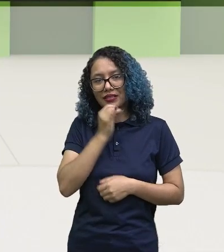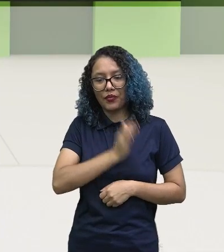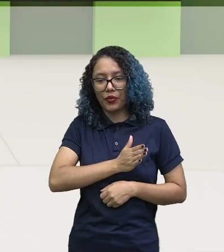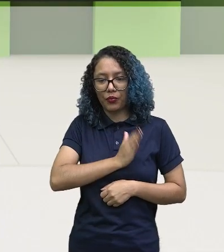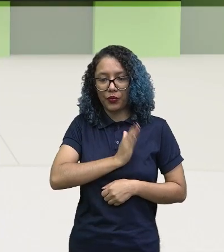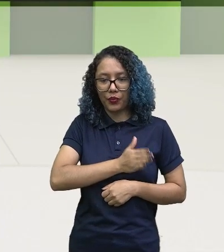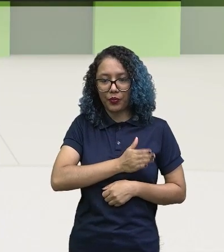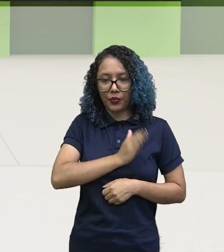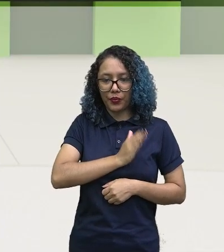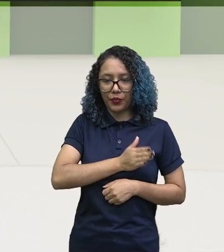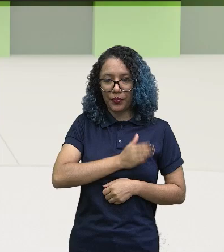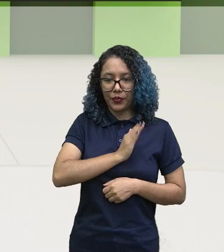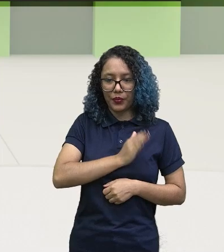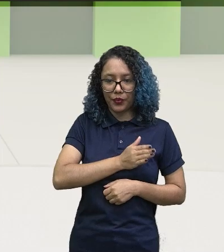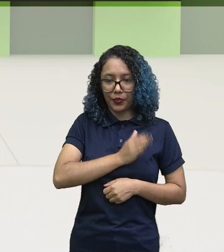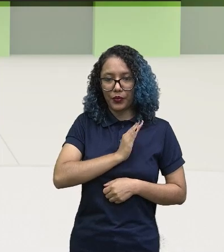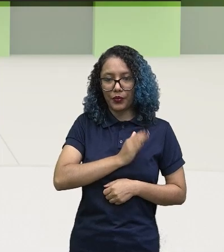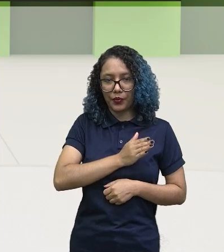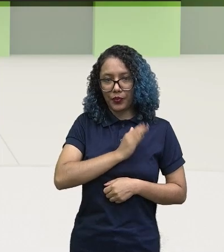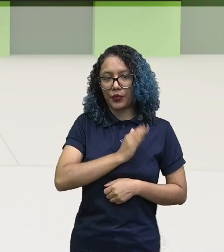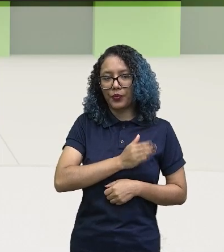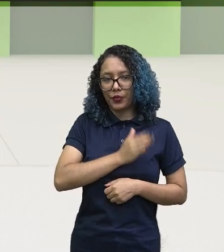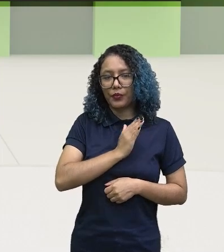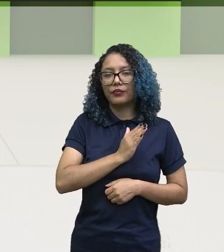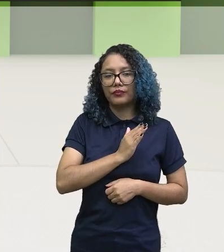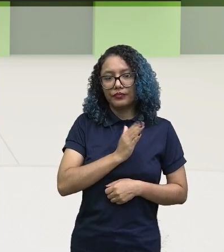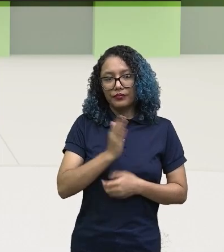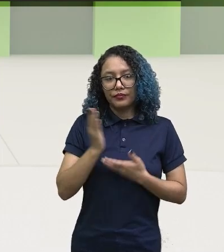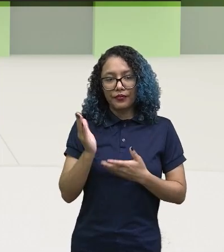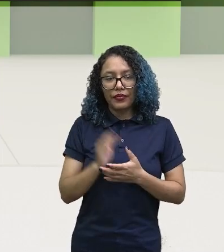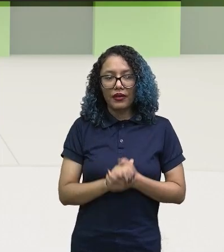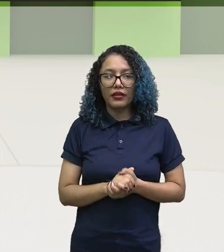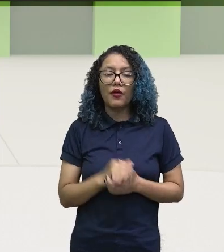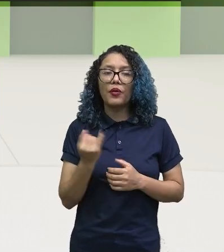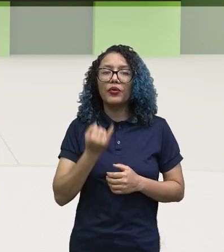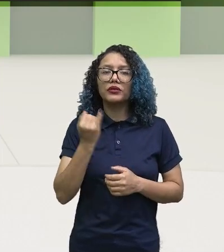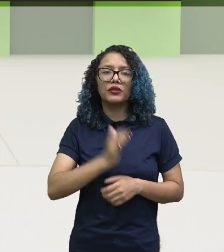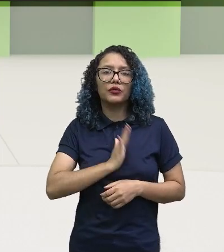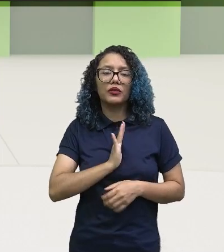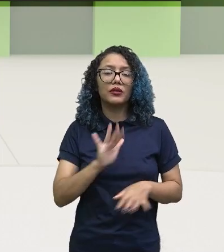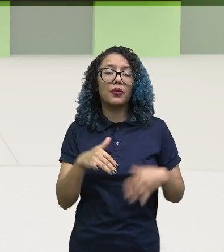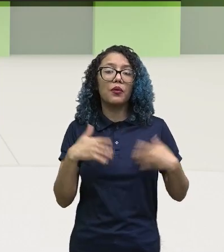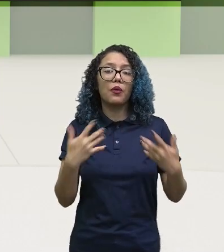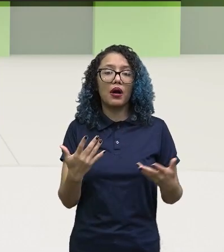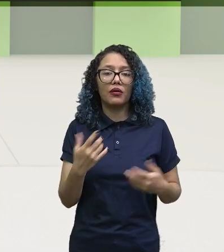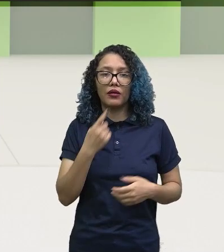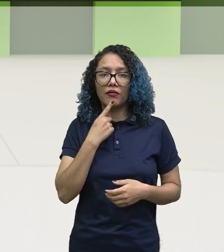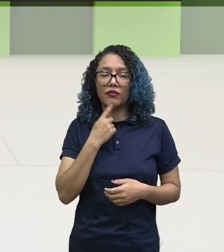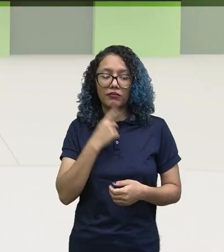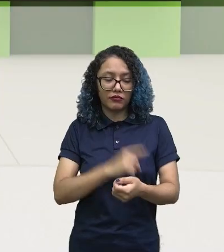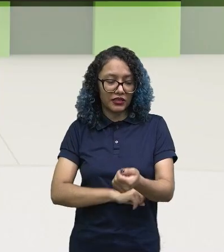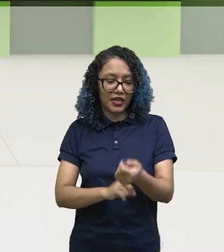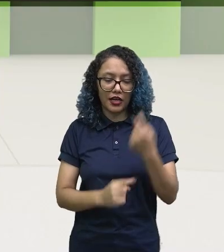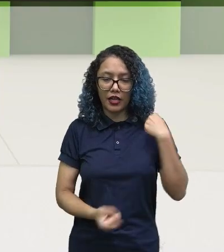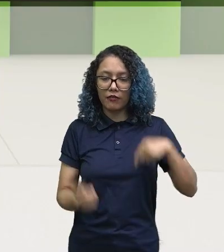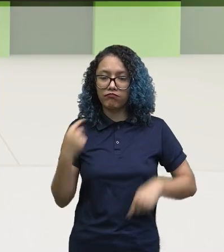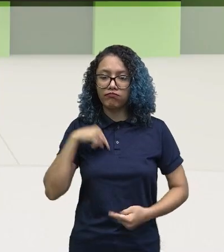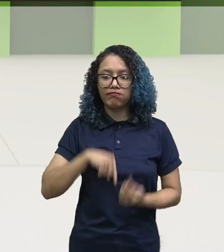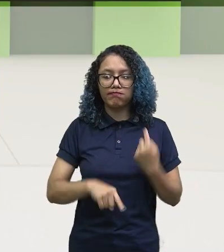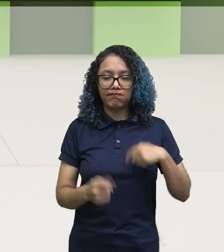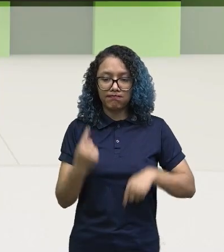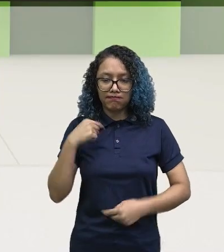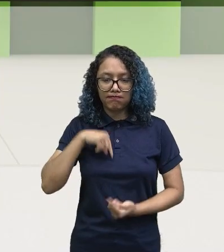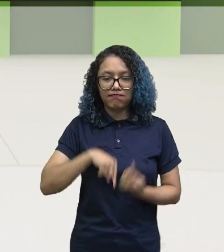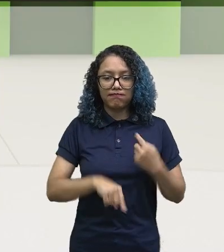O coração está batendo. Qual a importância ali do coração? Levar a corrente sanguínea para todo o nosso corpo, né? Levar o sangue ali